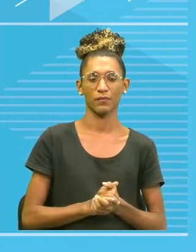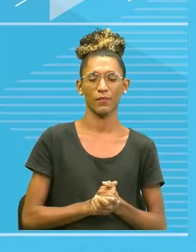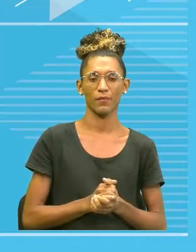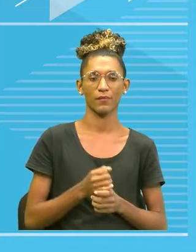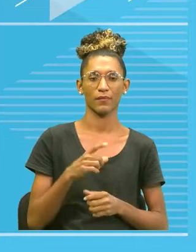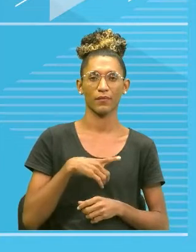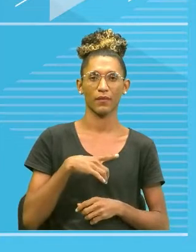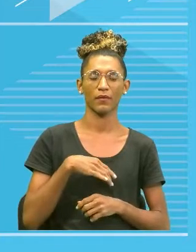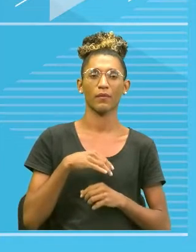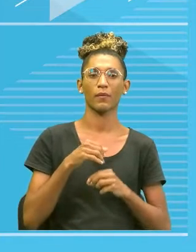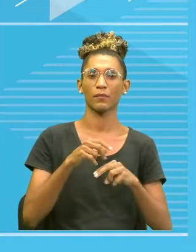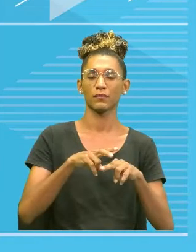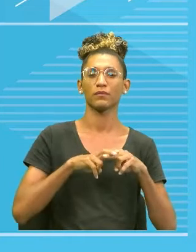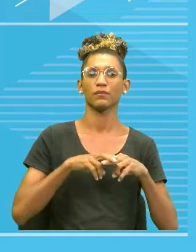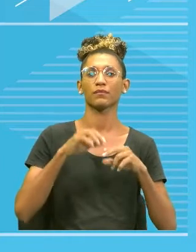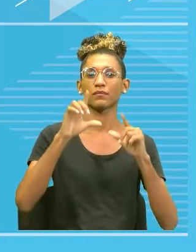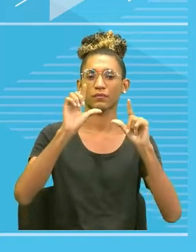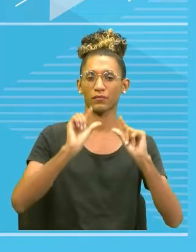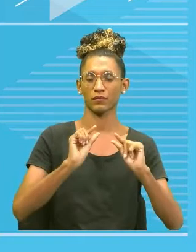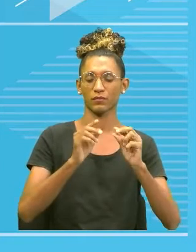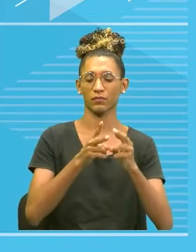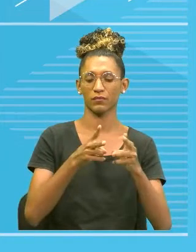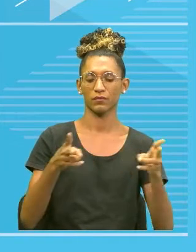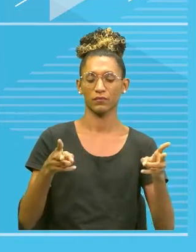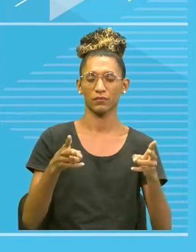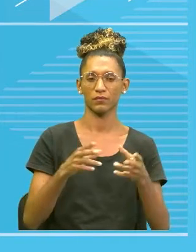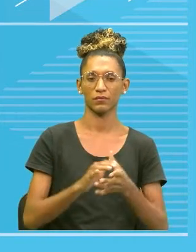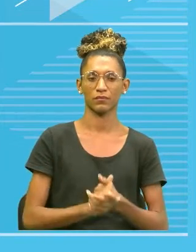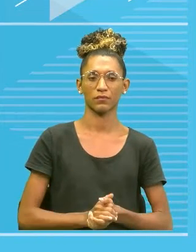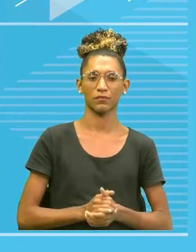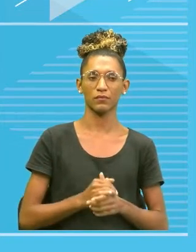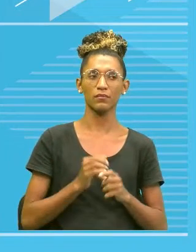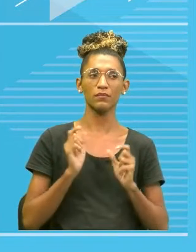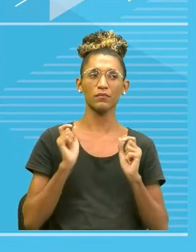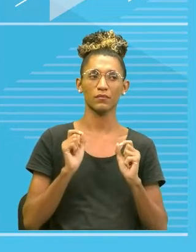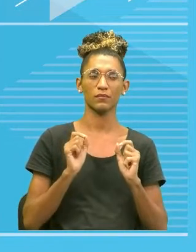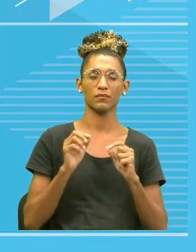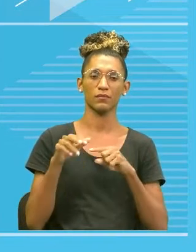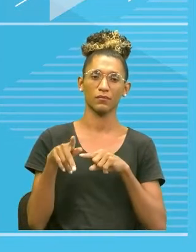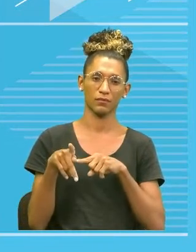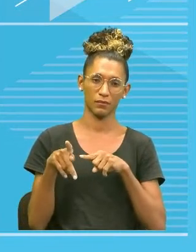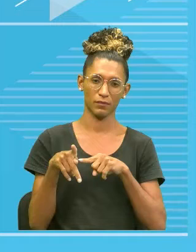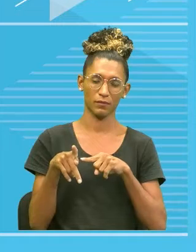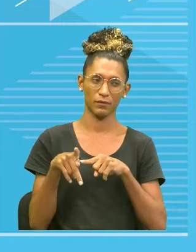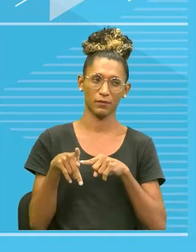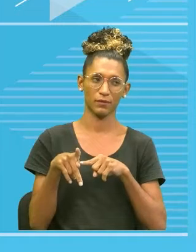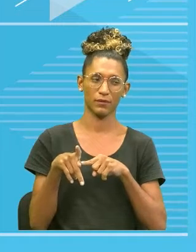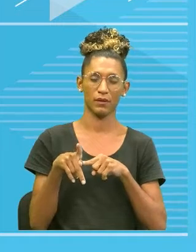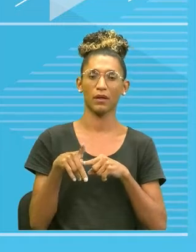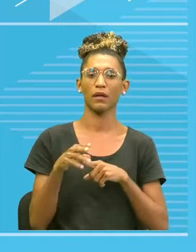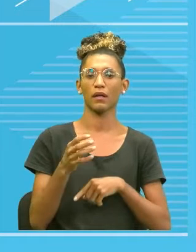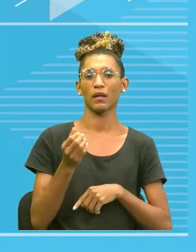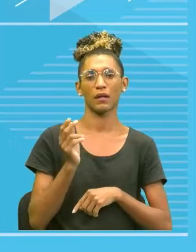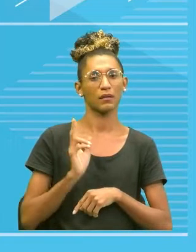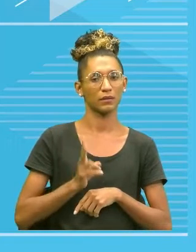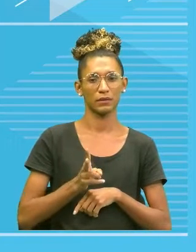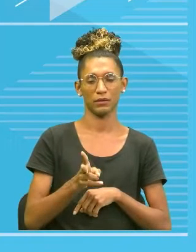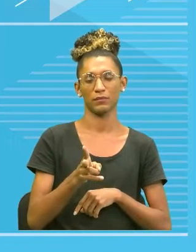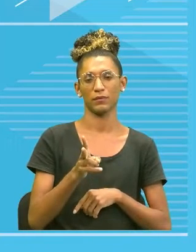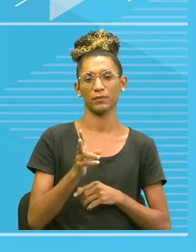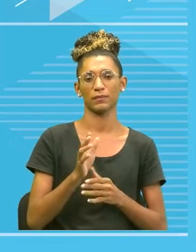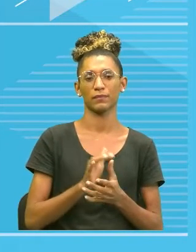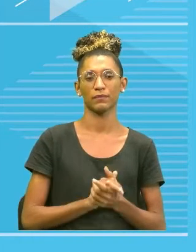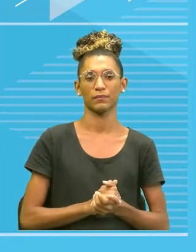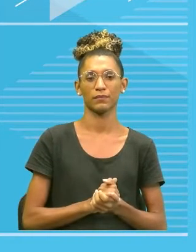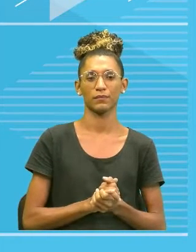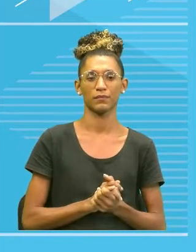uma diminuição do volume, tá bom? Para que aquela pressão fique constante. Tem que ter essa noção aí